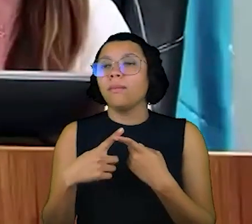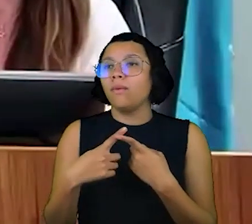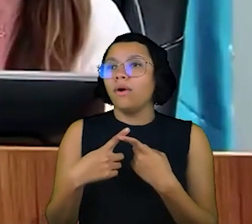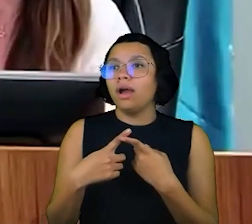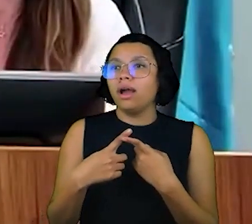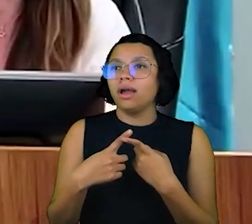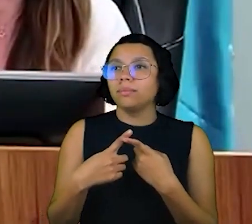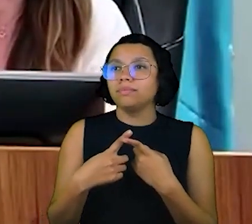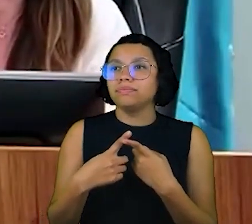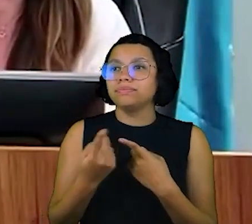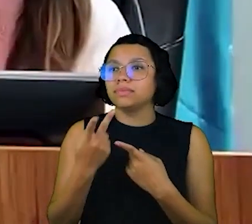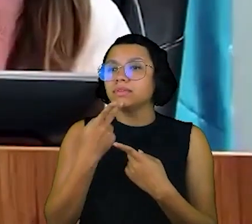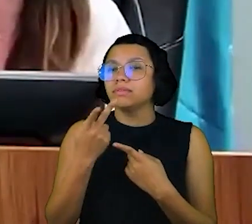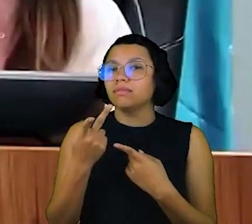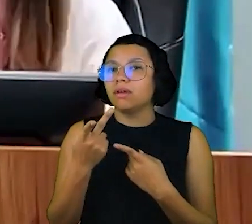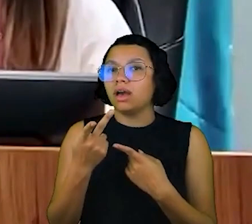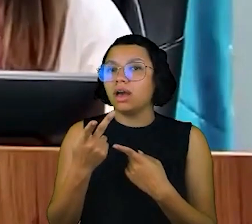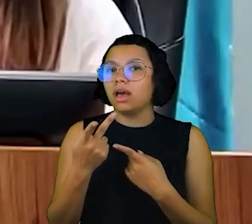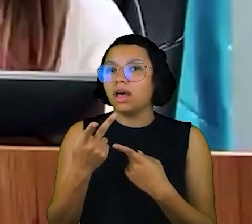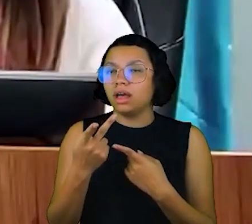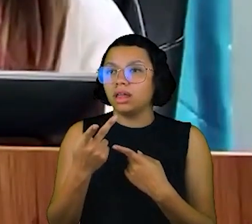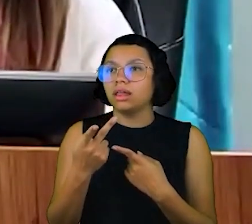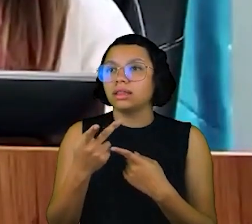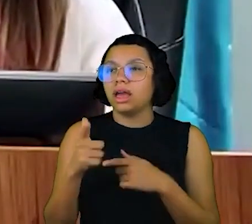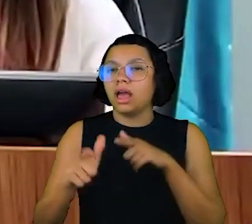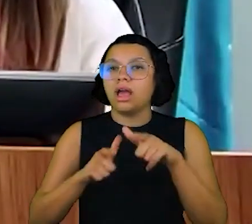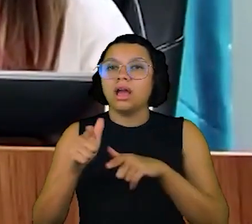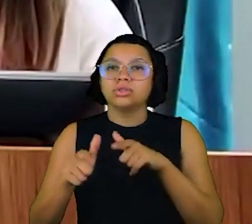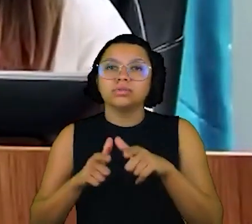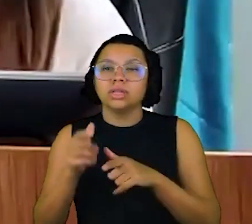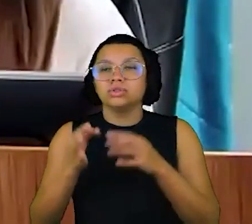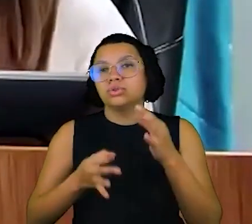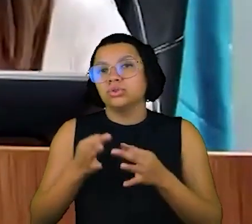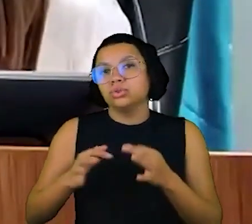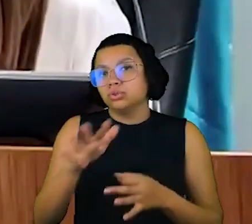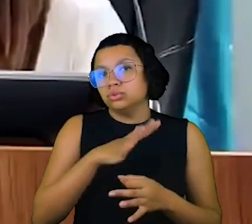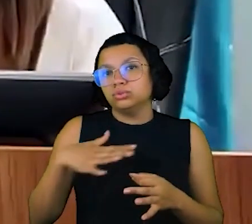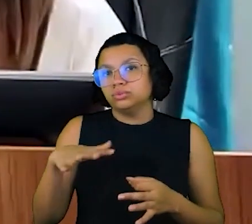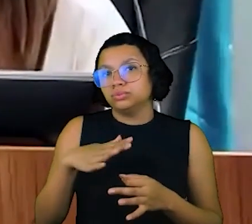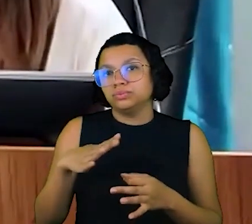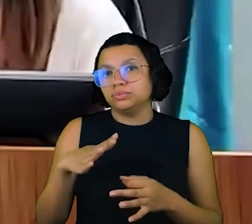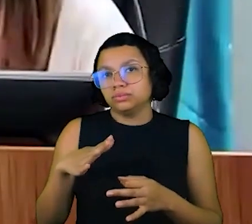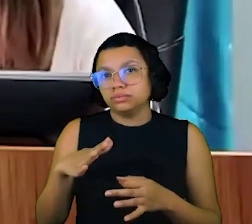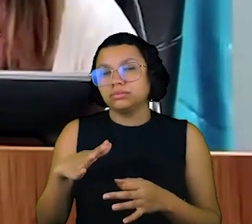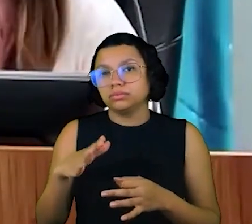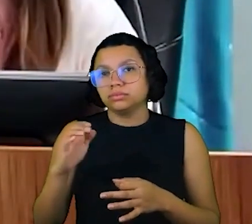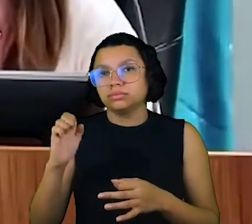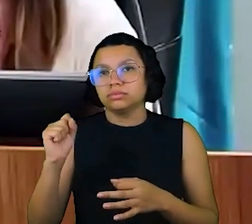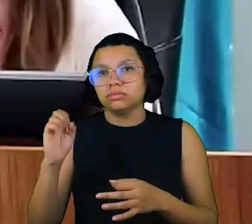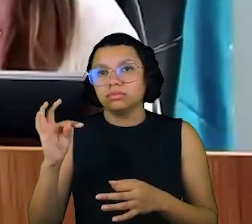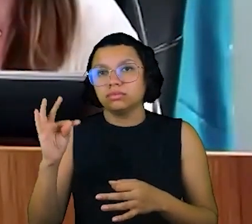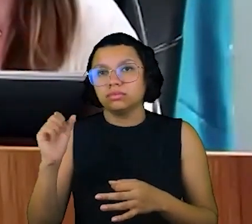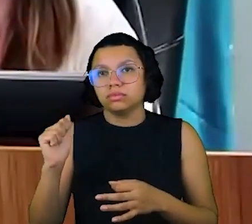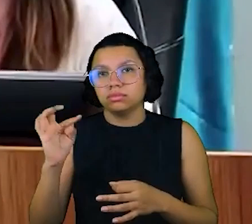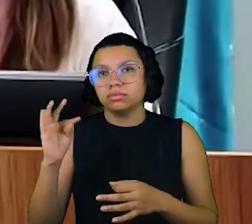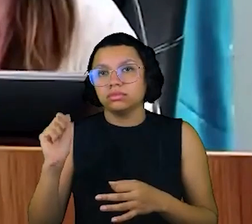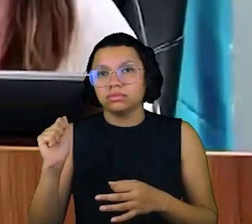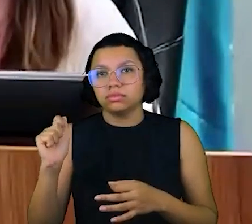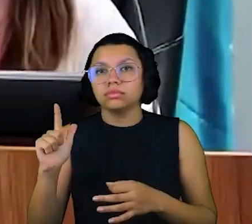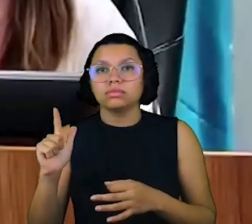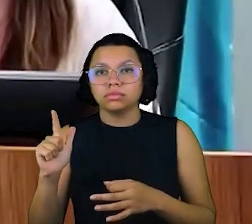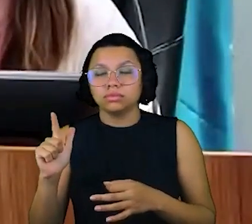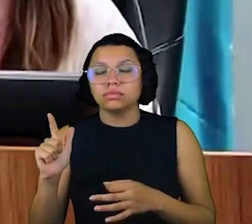né, porque se presta à disciplina da atividade jurisdicional, da atividade estatal